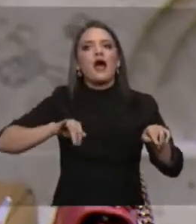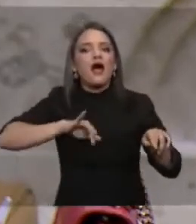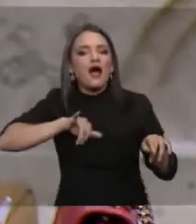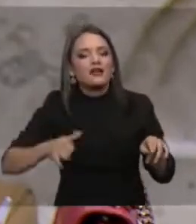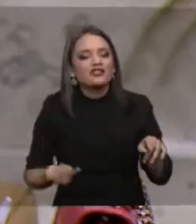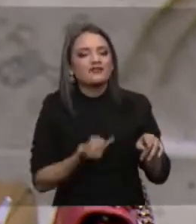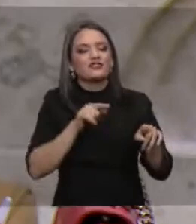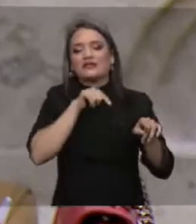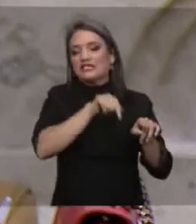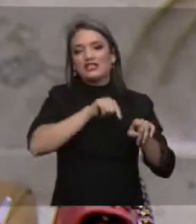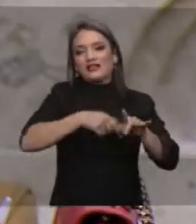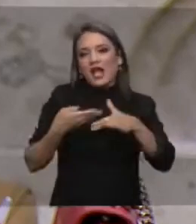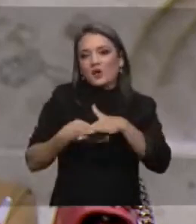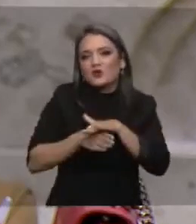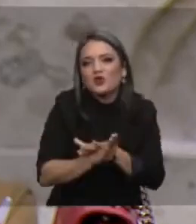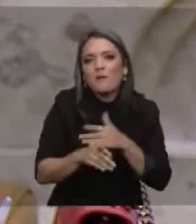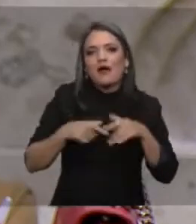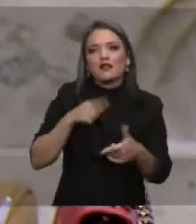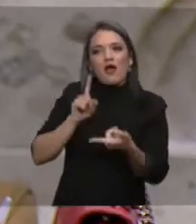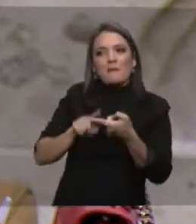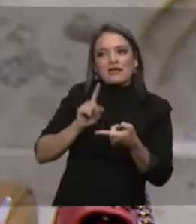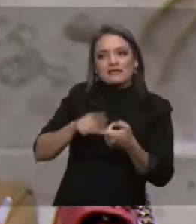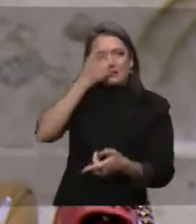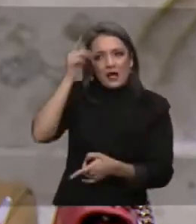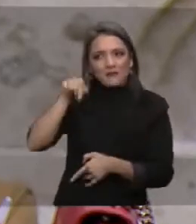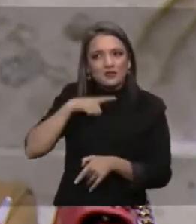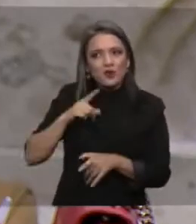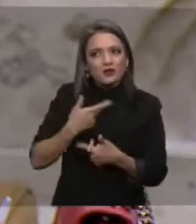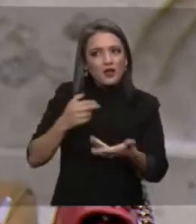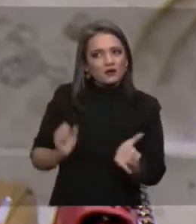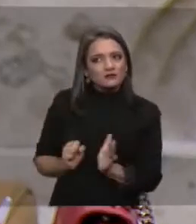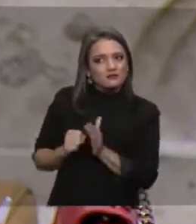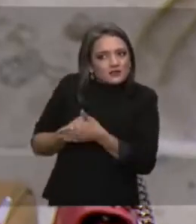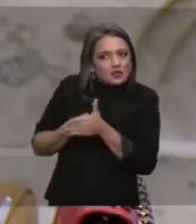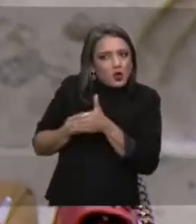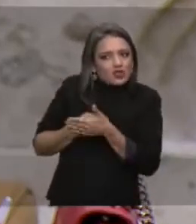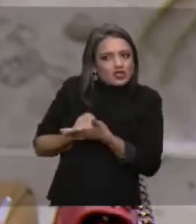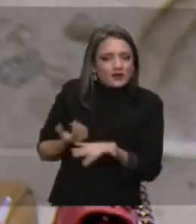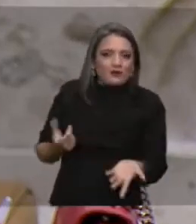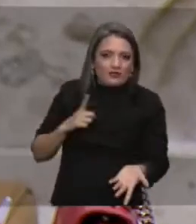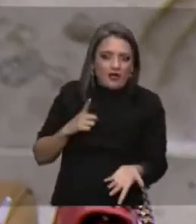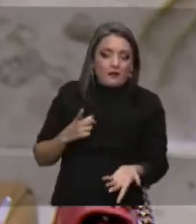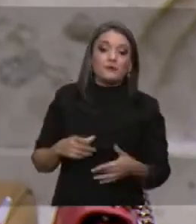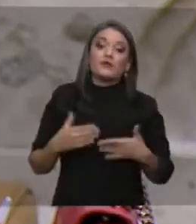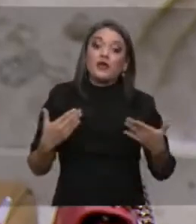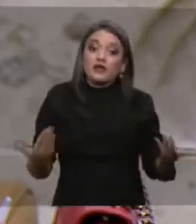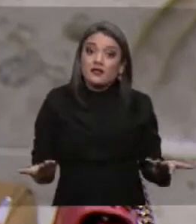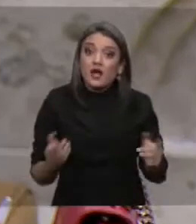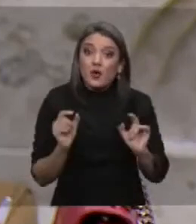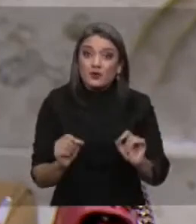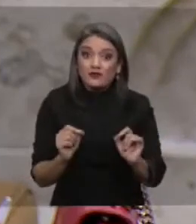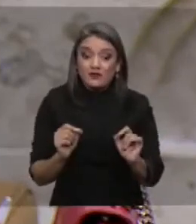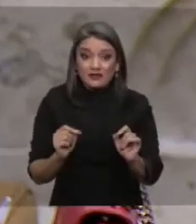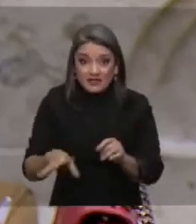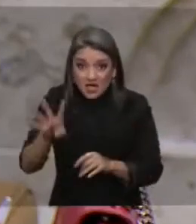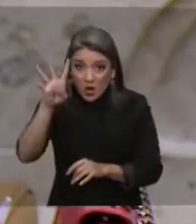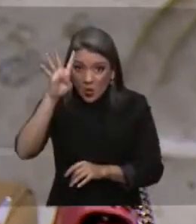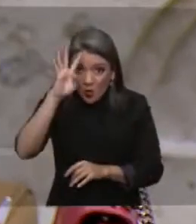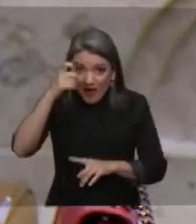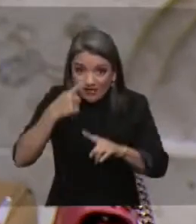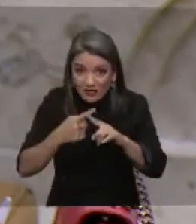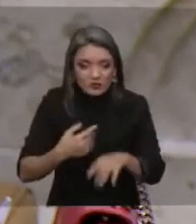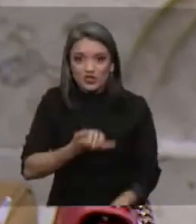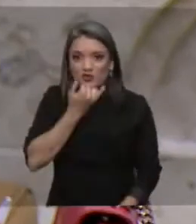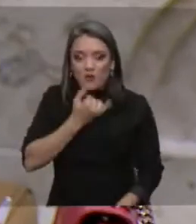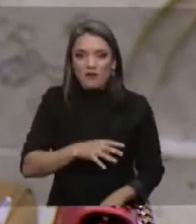isso, que quem tem rabo preso novamente coloca o galho dentro, fecha aspas. Ou seja, nessa quarta conduta